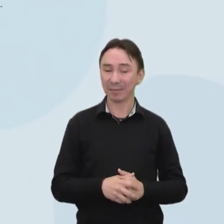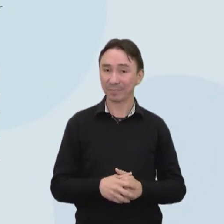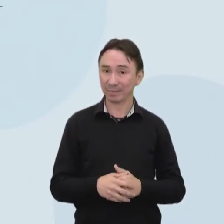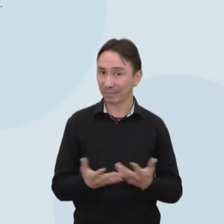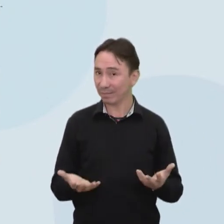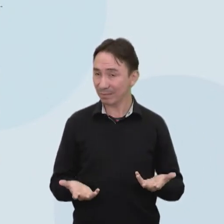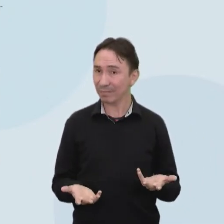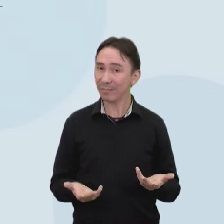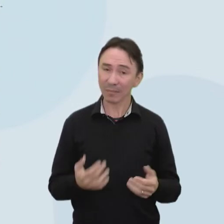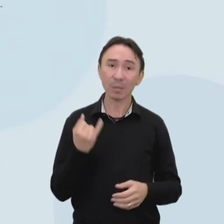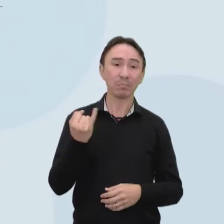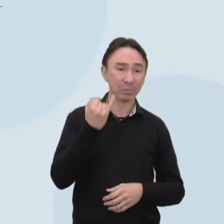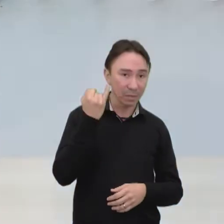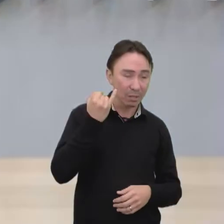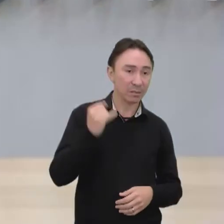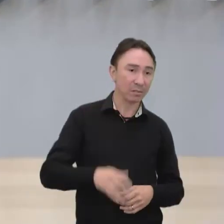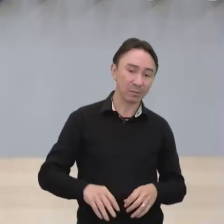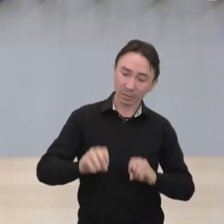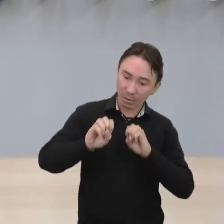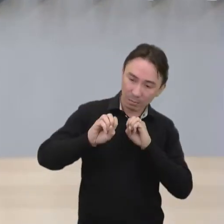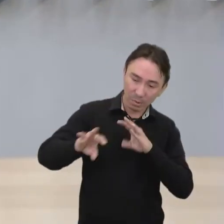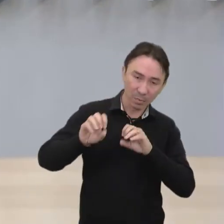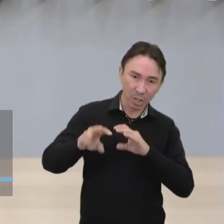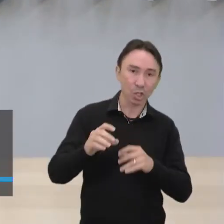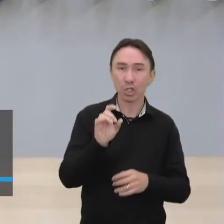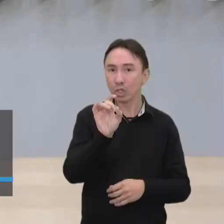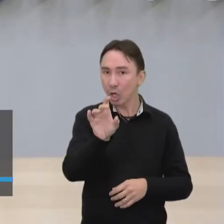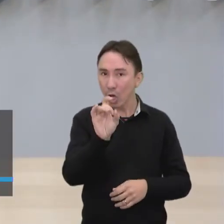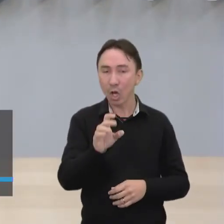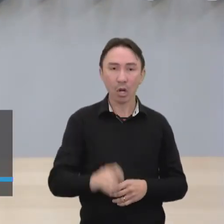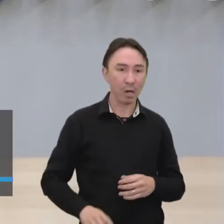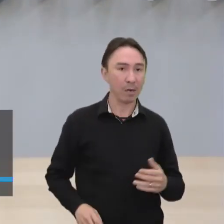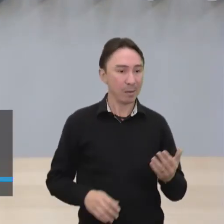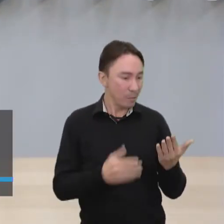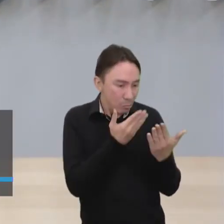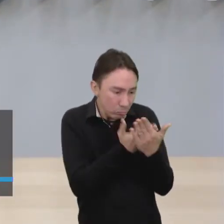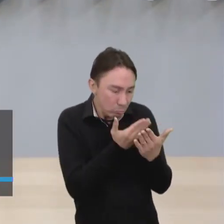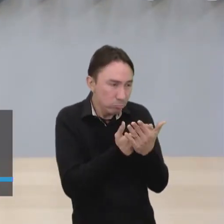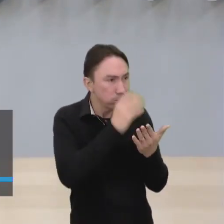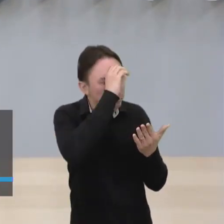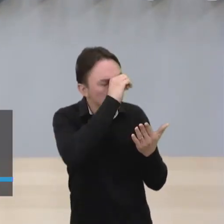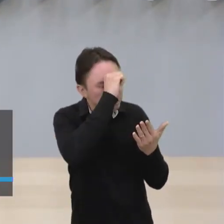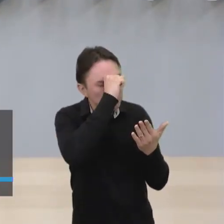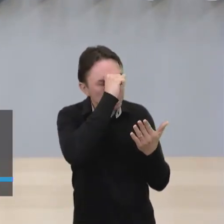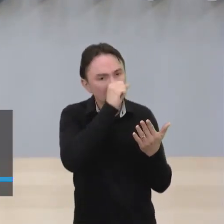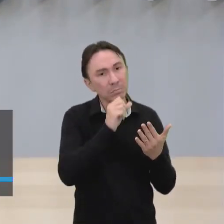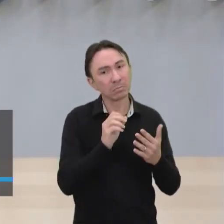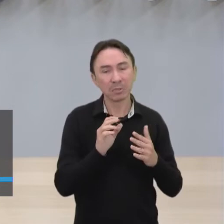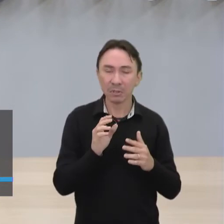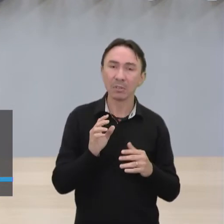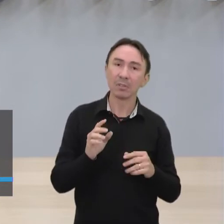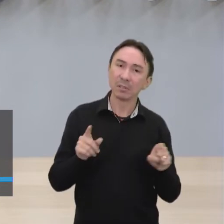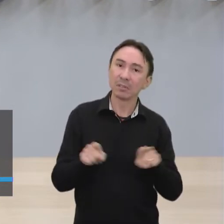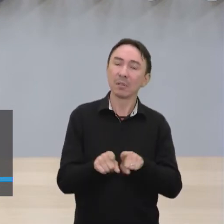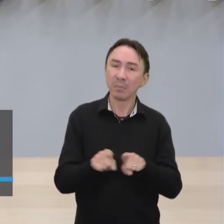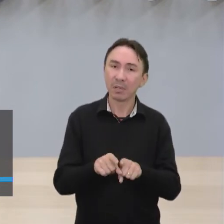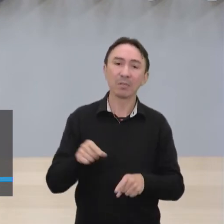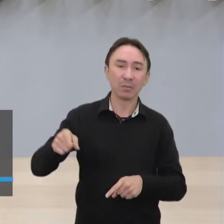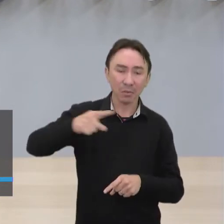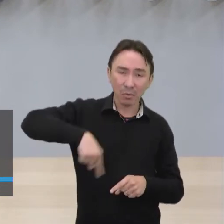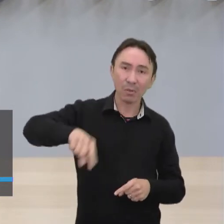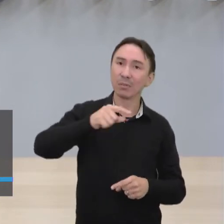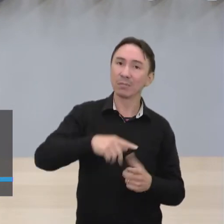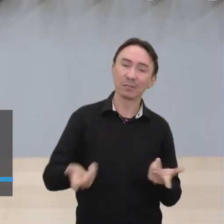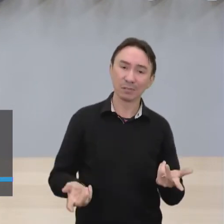educação, né? Porque a educação não está só no letramento, está em todo o comportamento que a gente tem como cidadão, como ser humano, como